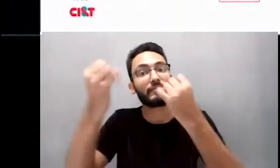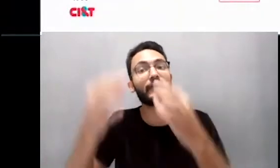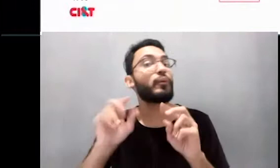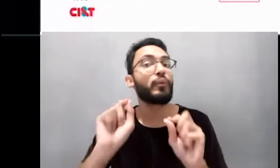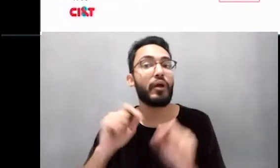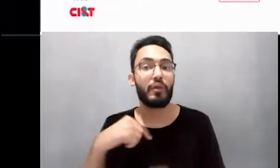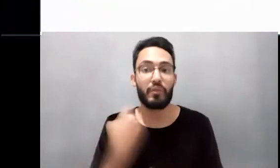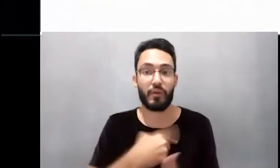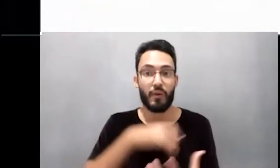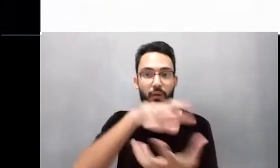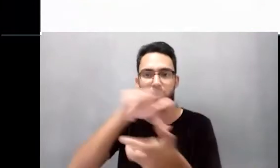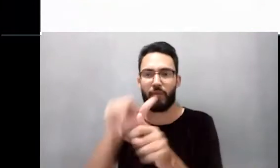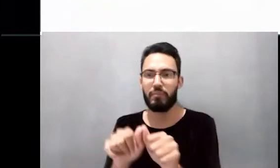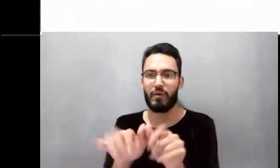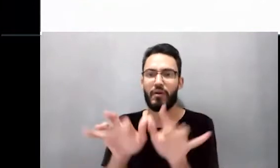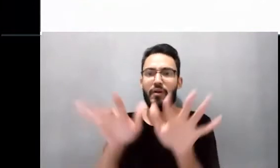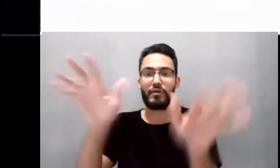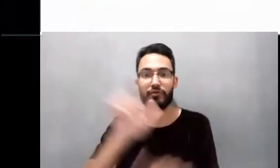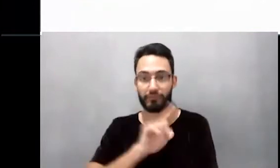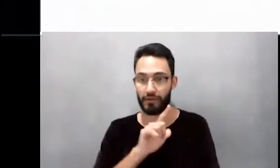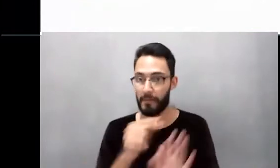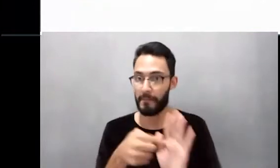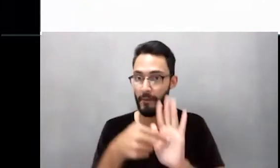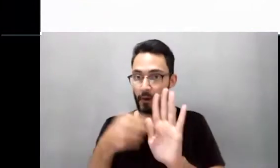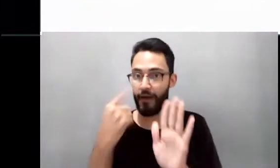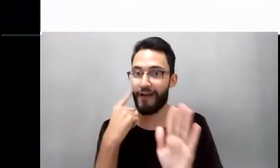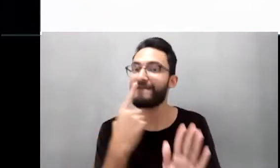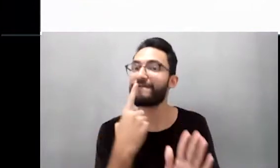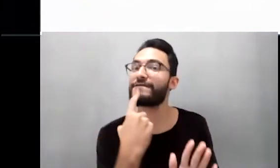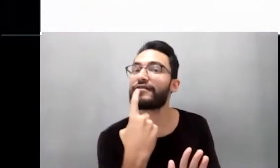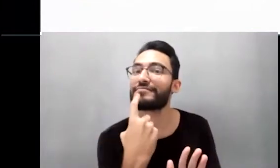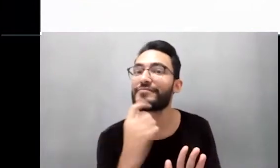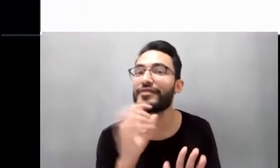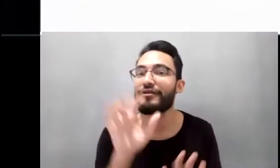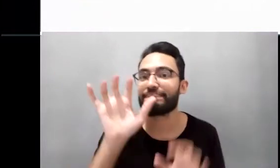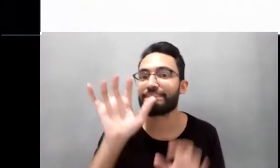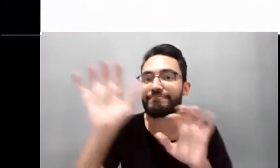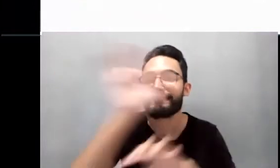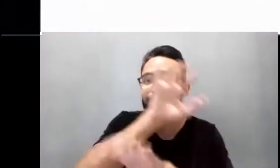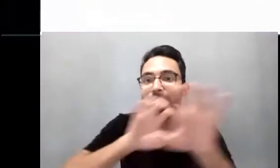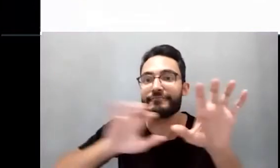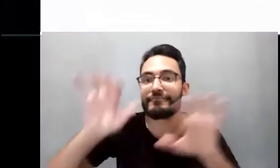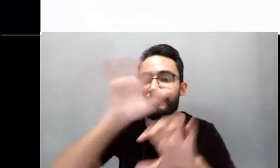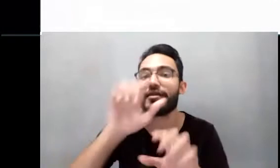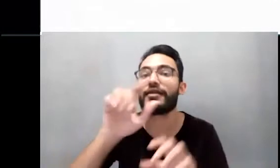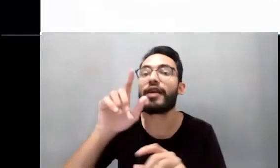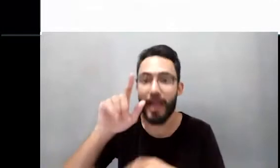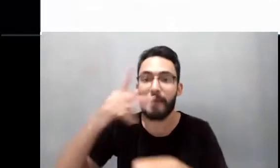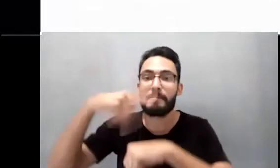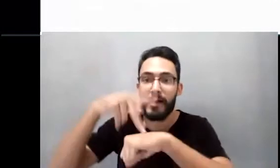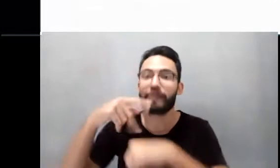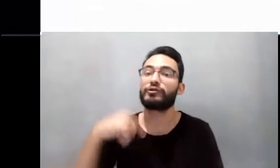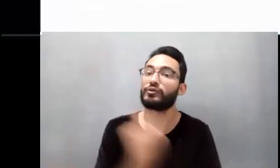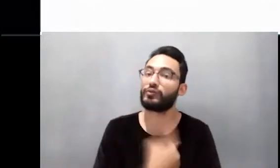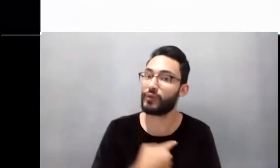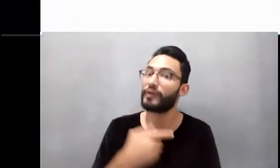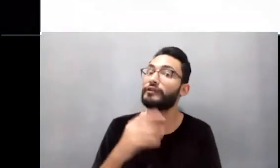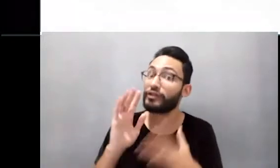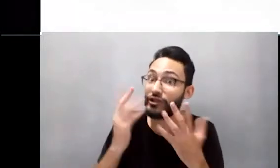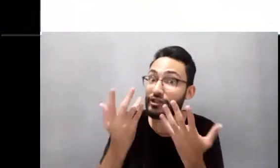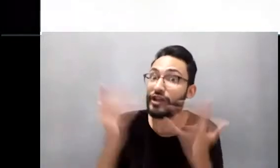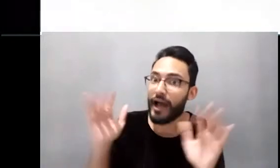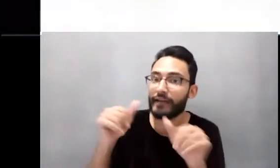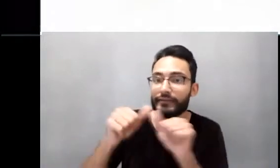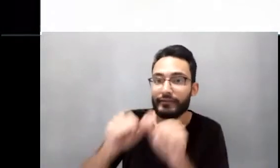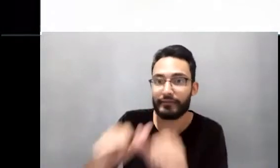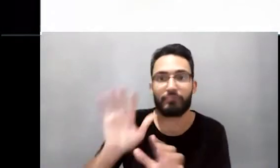gente está nesses países, mostrando um pouquinho aqui em vermelho os países onde a gente está, e a gente vai crescer para vários outros países.